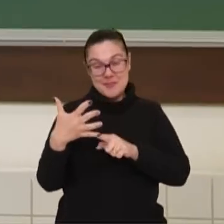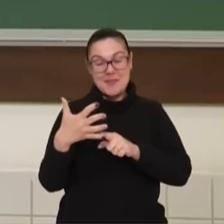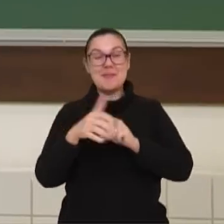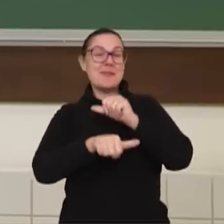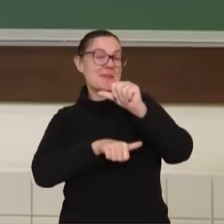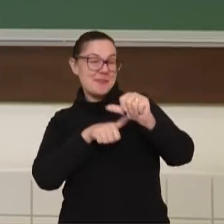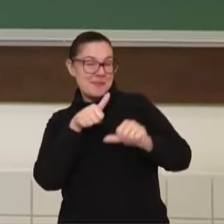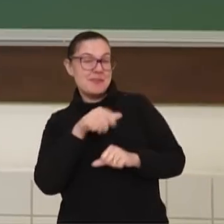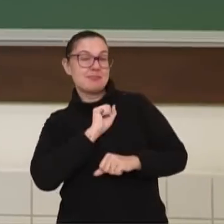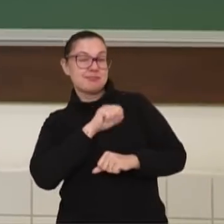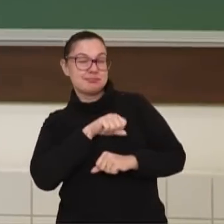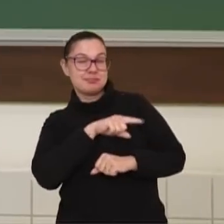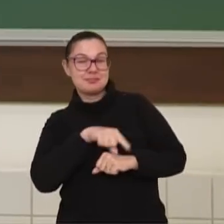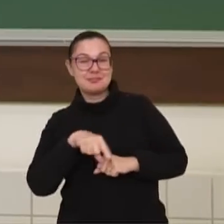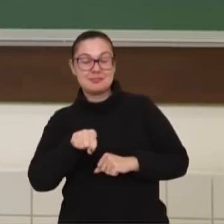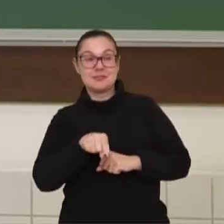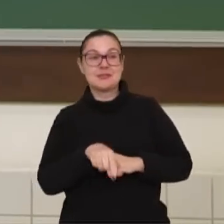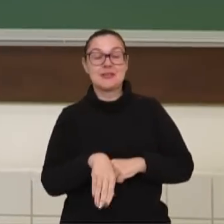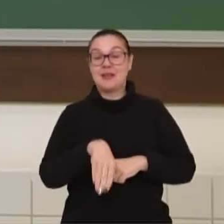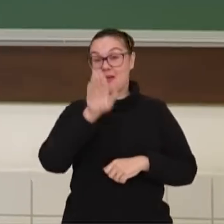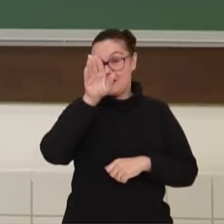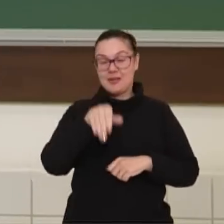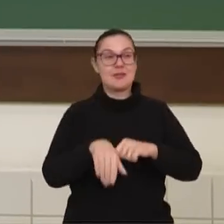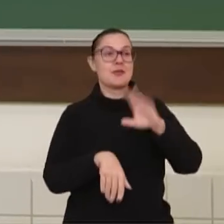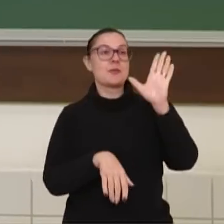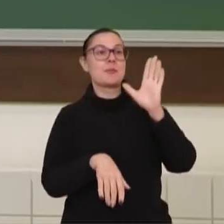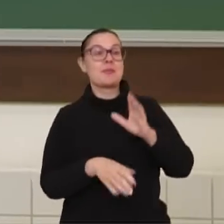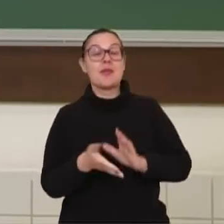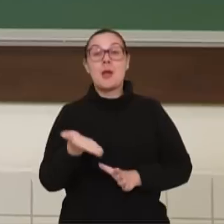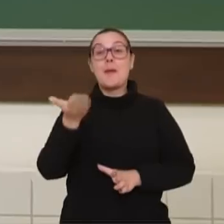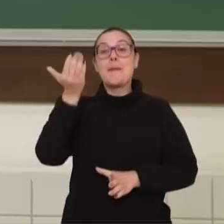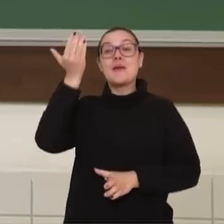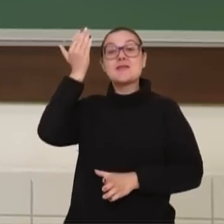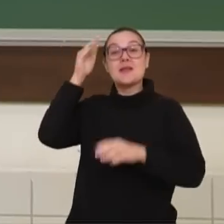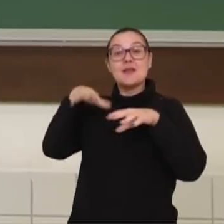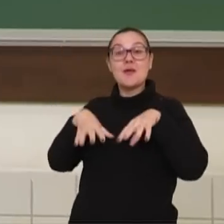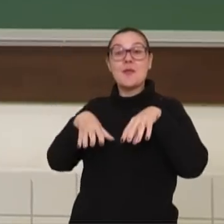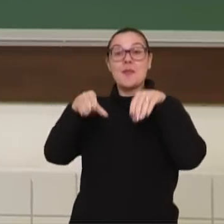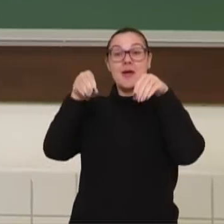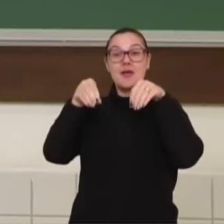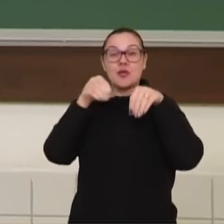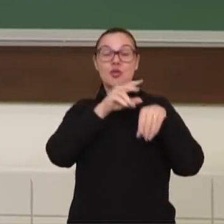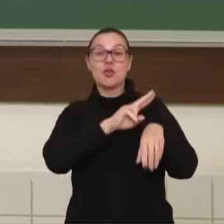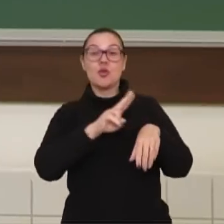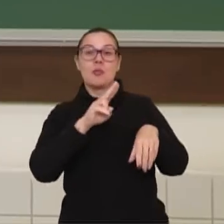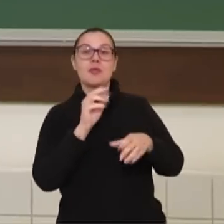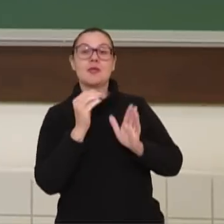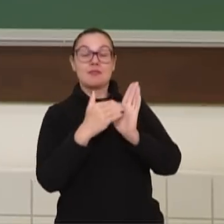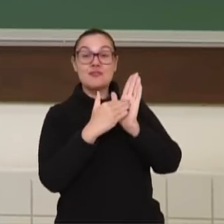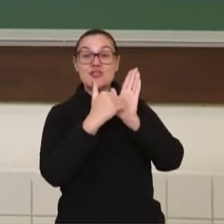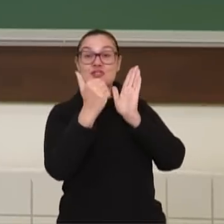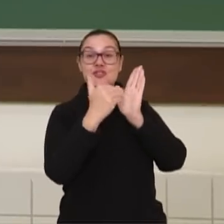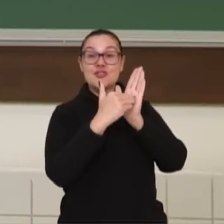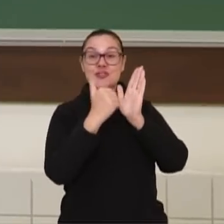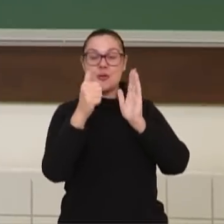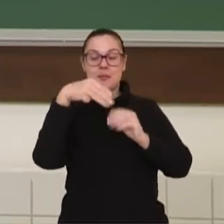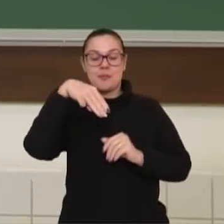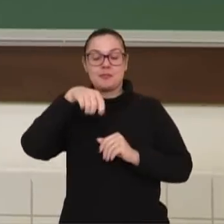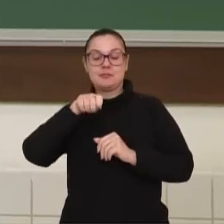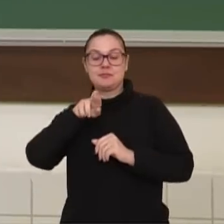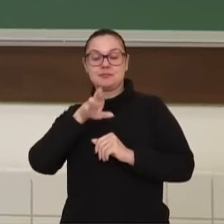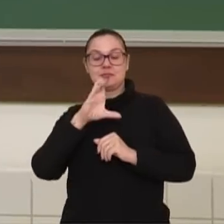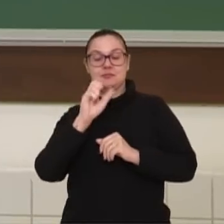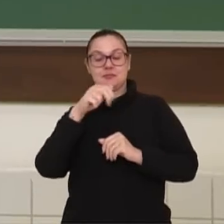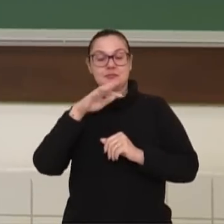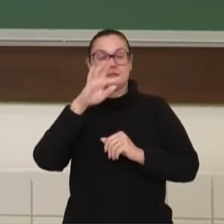né? Começaram a pôr alguns comandos inesperados. Desde lá da dança do palácio, existiu a figura do marcante, que é uma pessoa